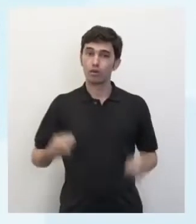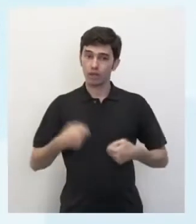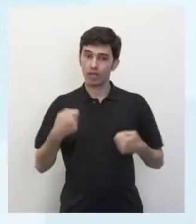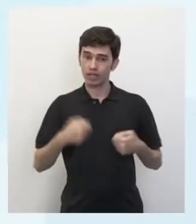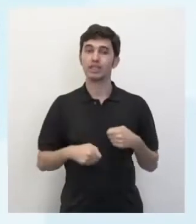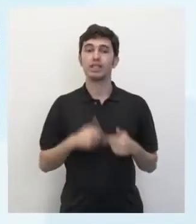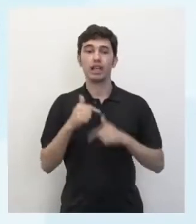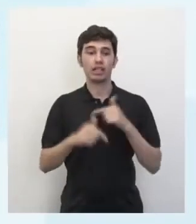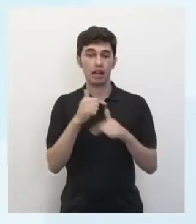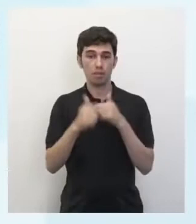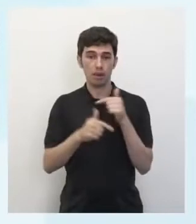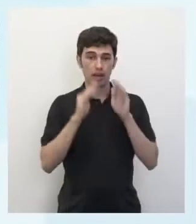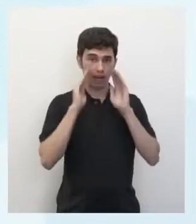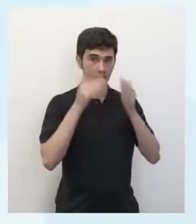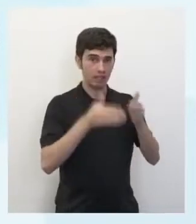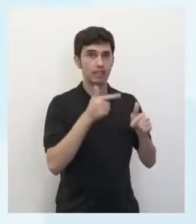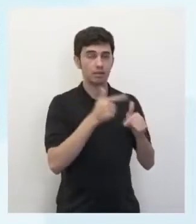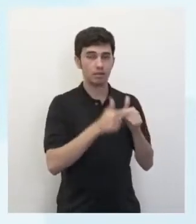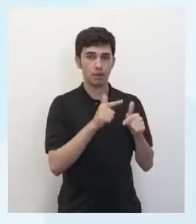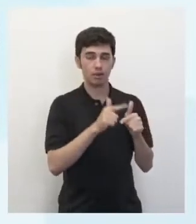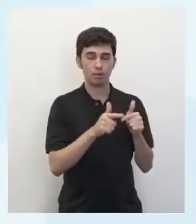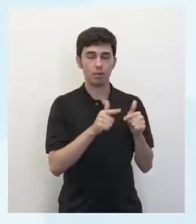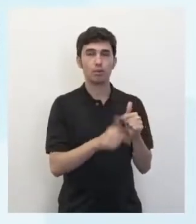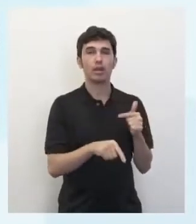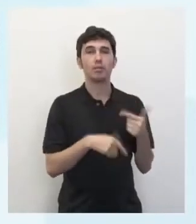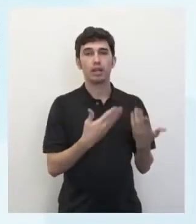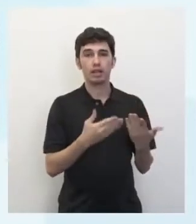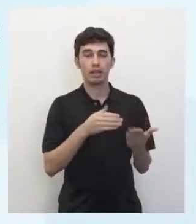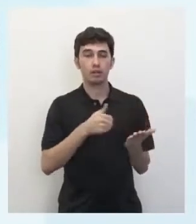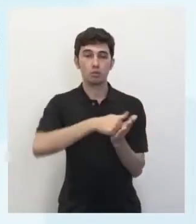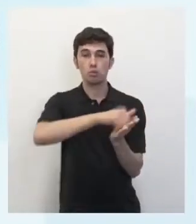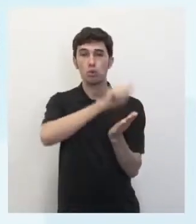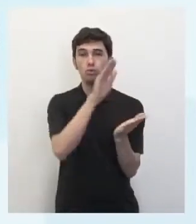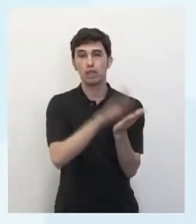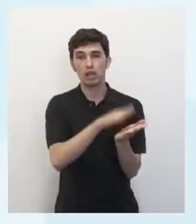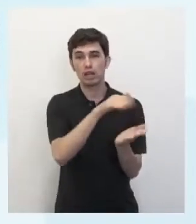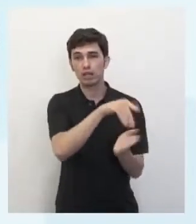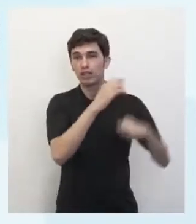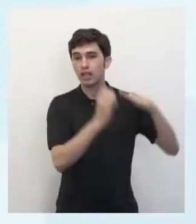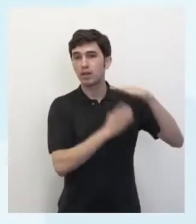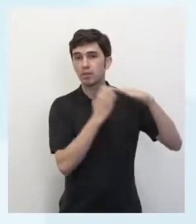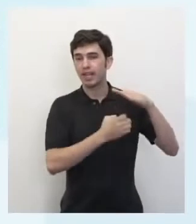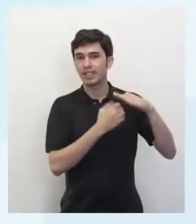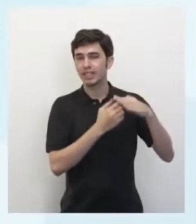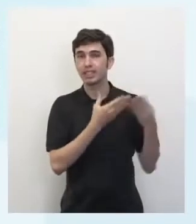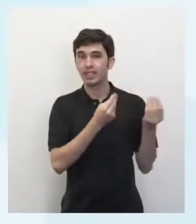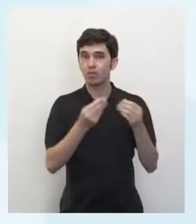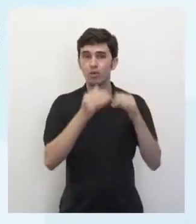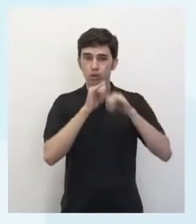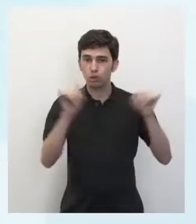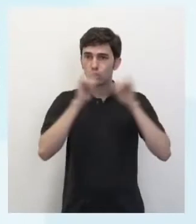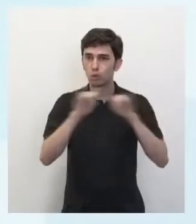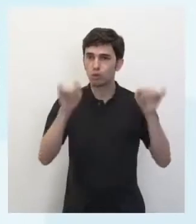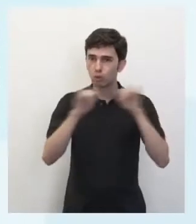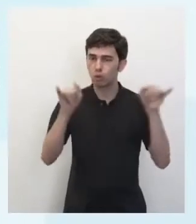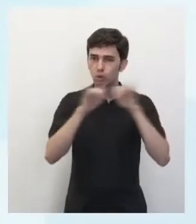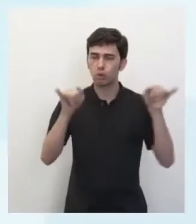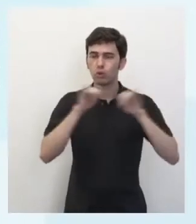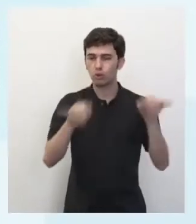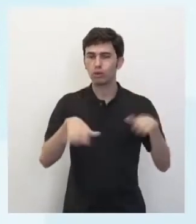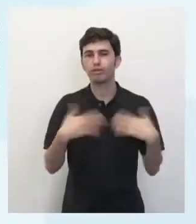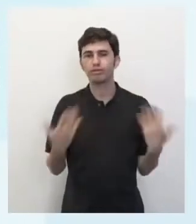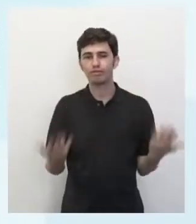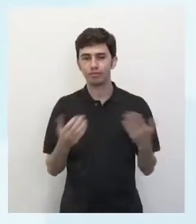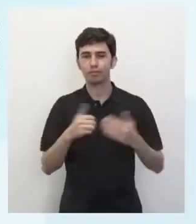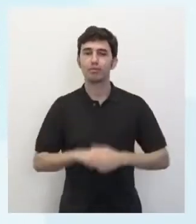através da aplicação de multas nas empresas de publicidade que ultrapassarem os limites das faixas etárias estabelecidos anteriormente